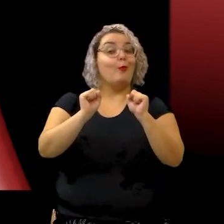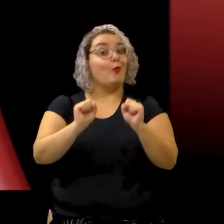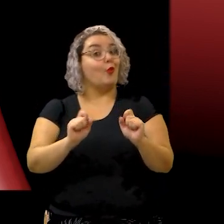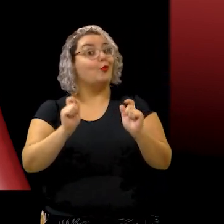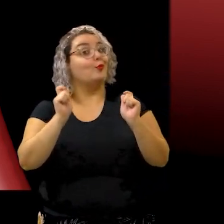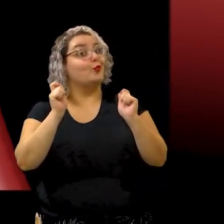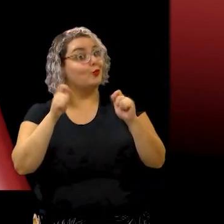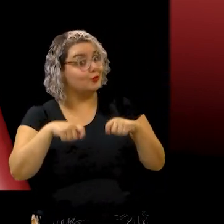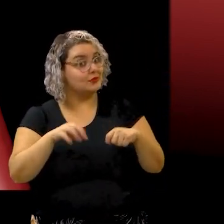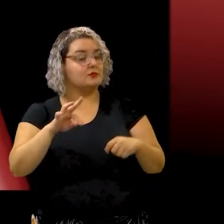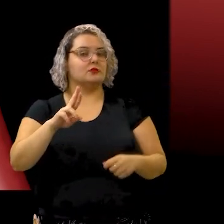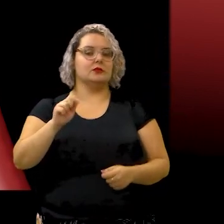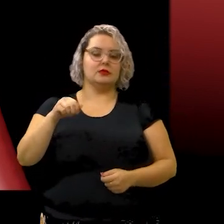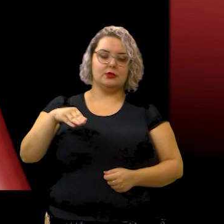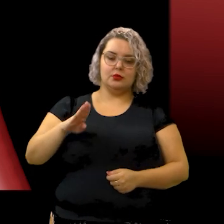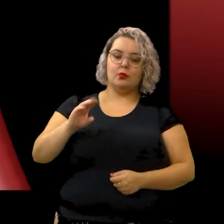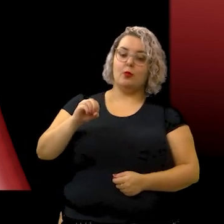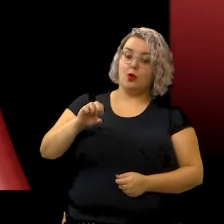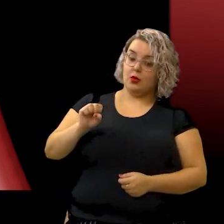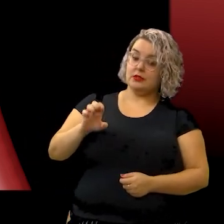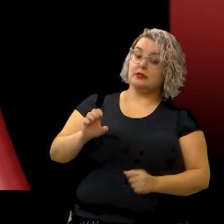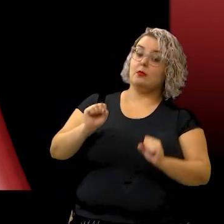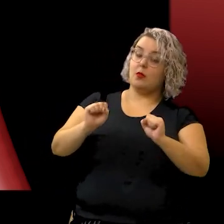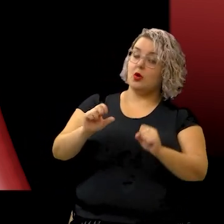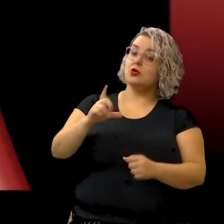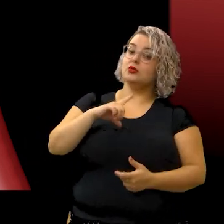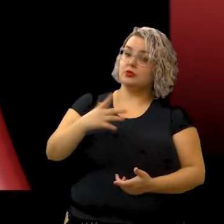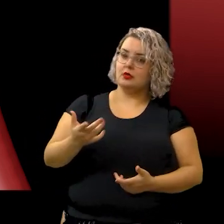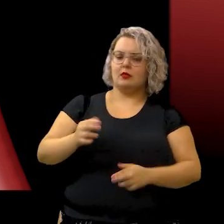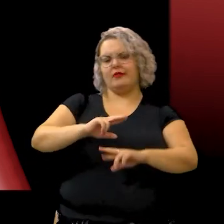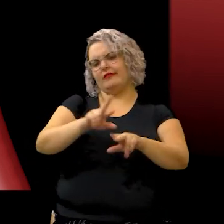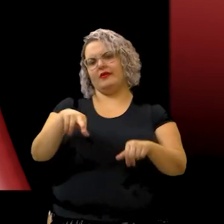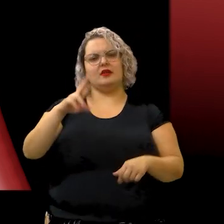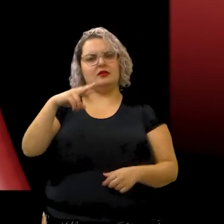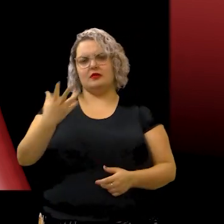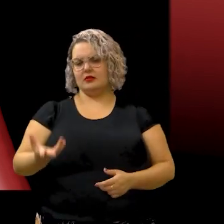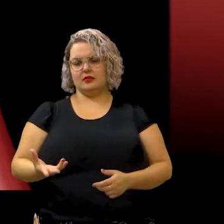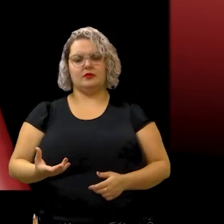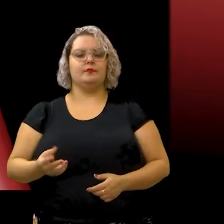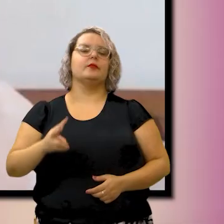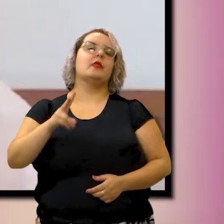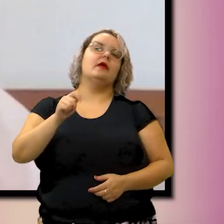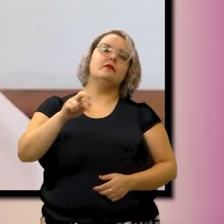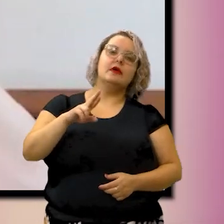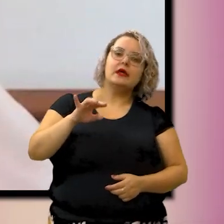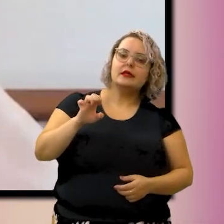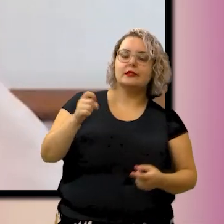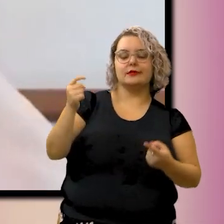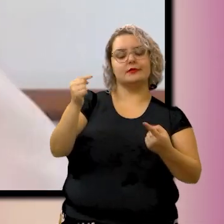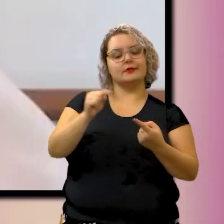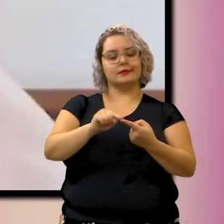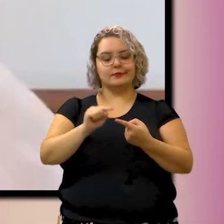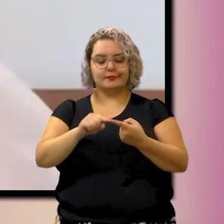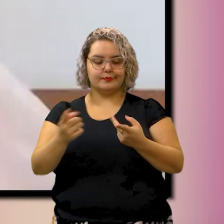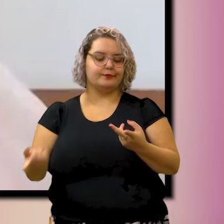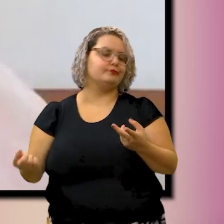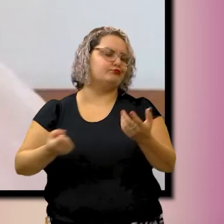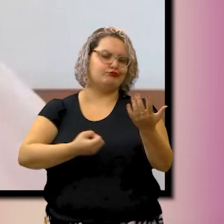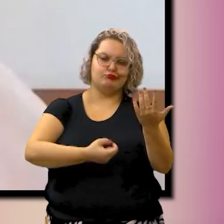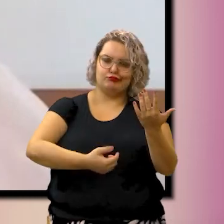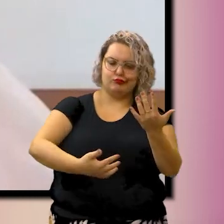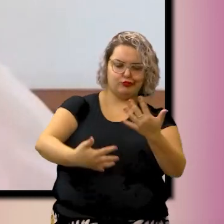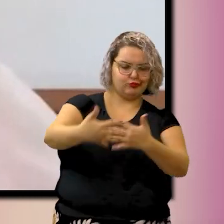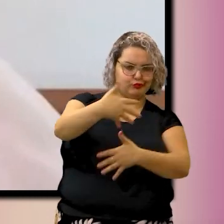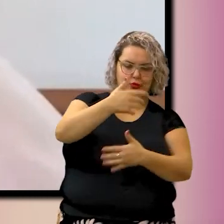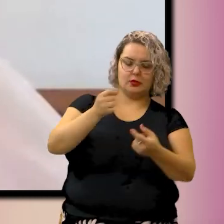possível trombose que você venha a ter. Agora, existem muitos fatores para a gente ter trombose, então, além da presença de varizes,